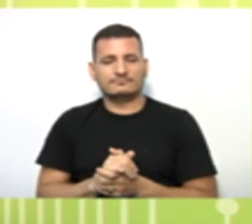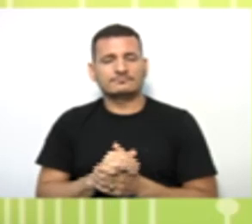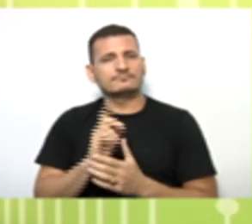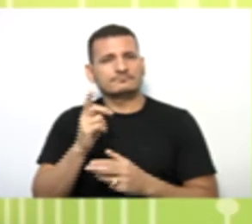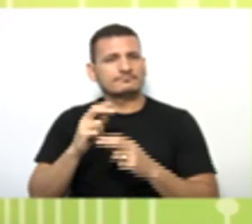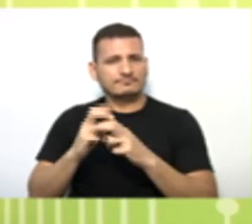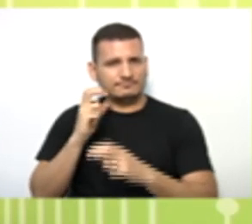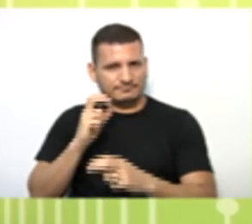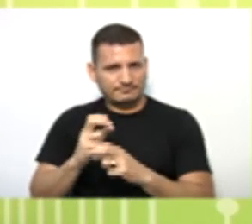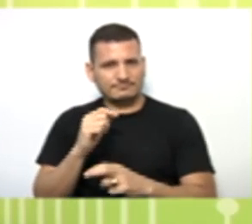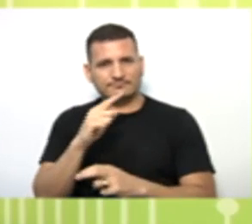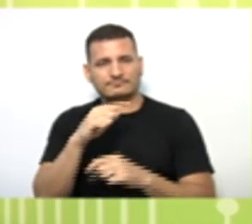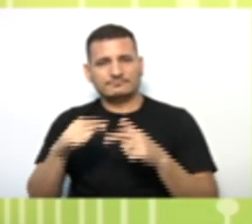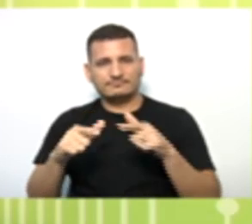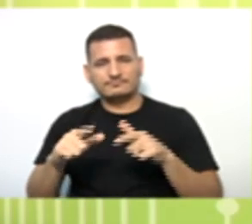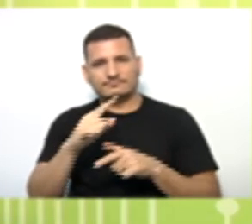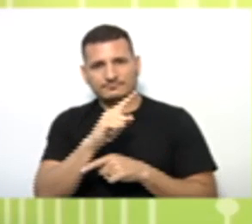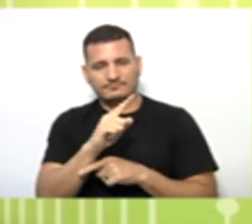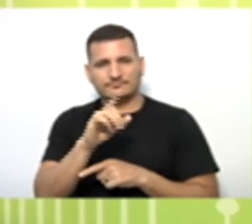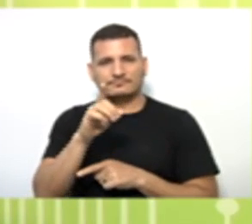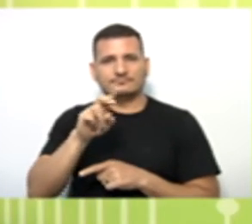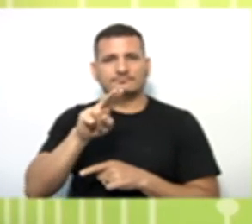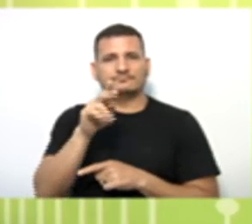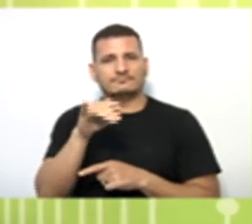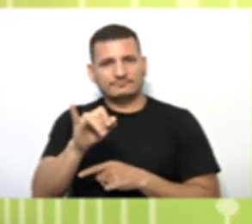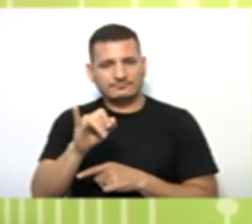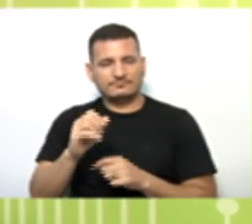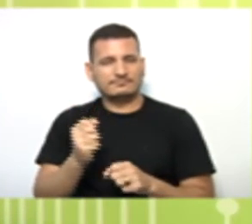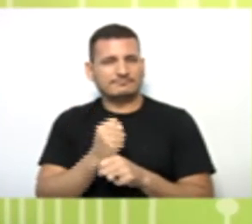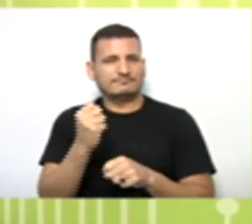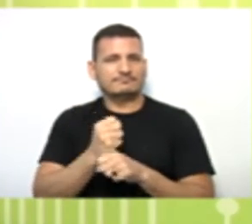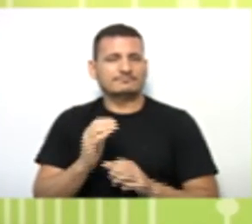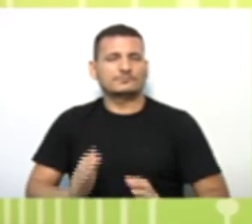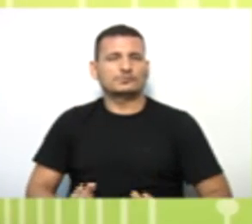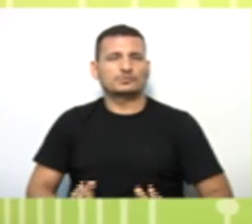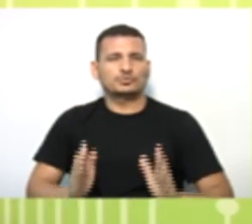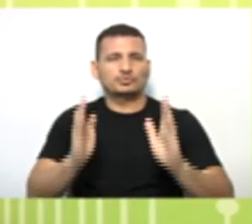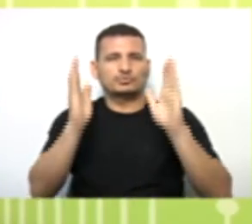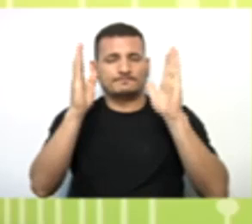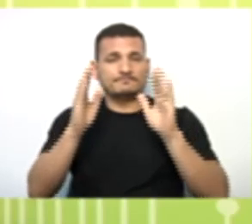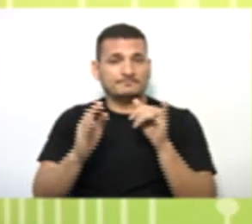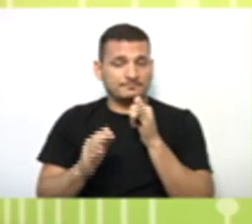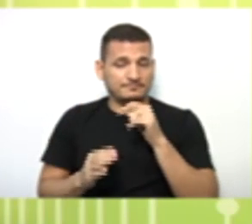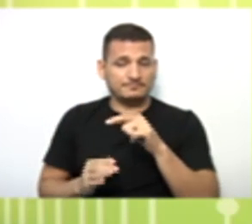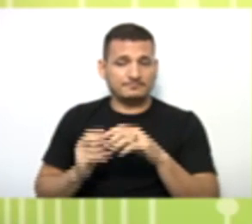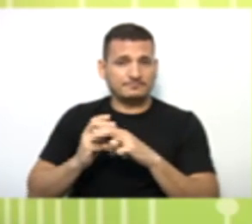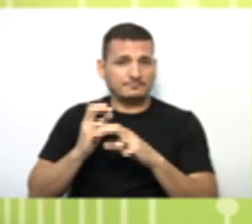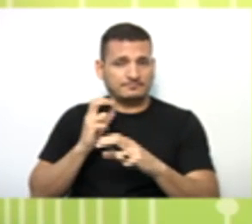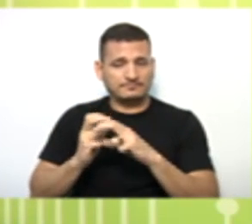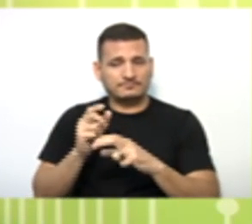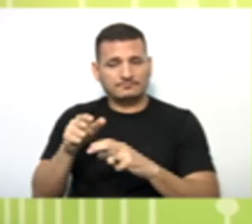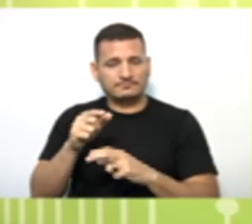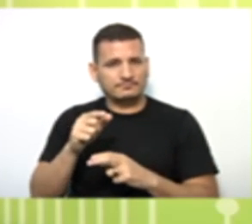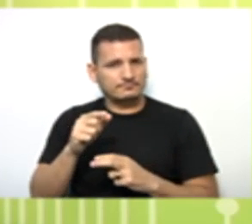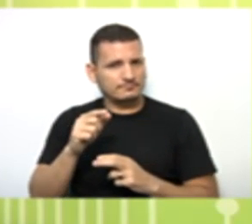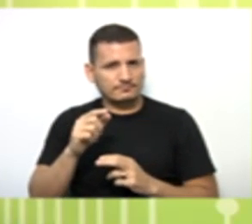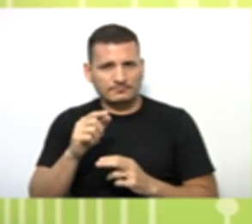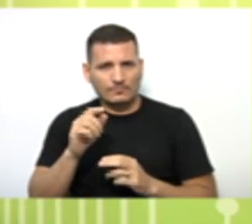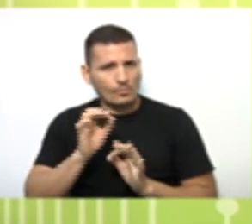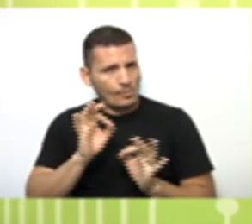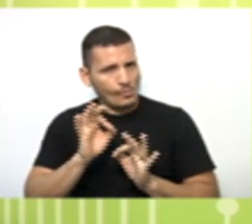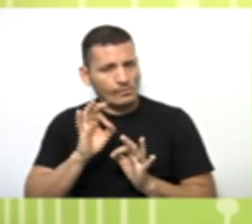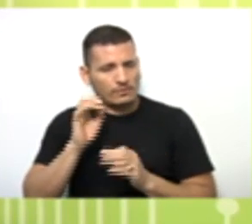foi feito para trabalhar lá, em Dubai, construir um prédio enorme. Se esse esse engenheiro, não usufruir da lógica para